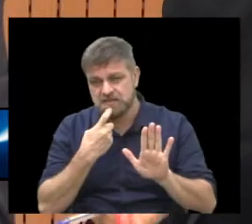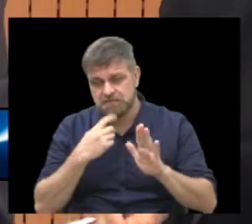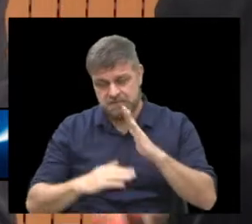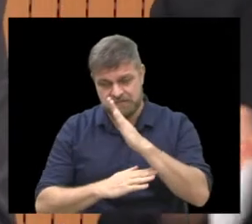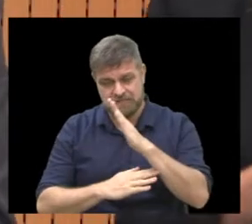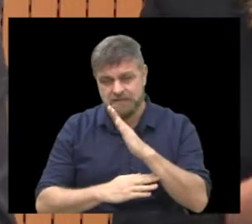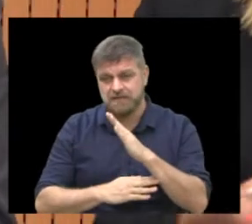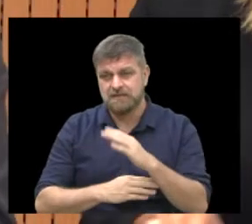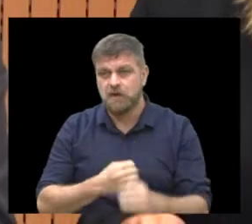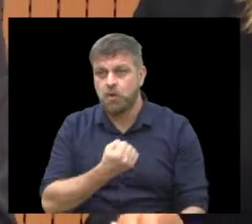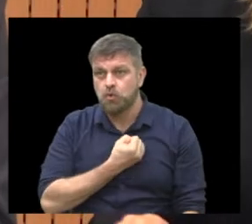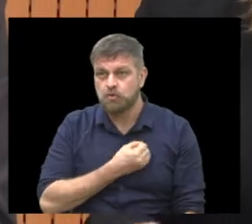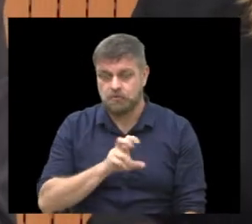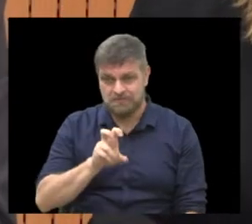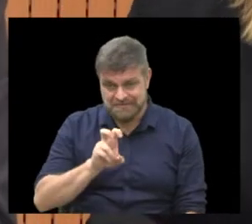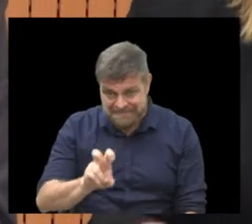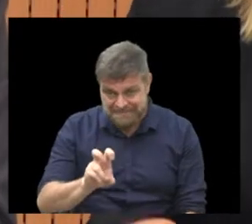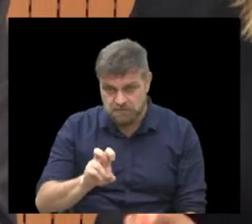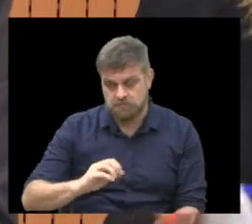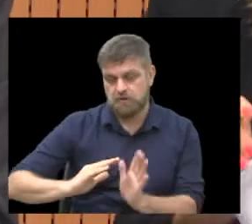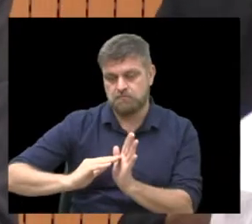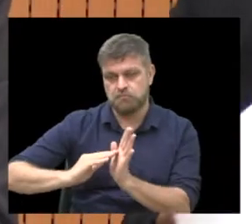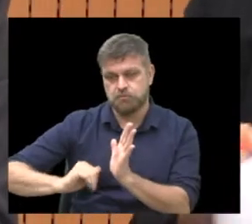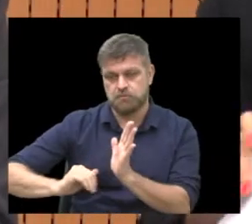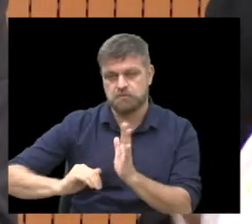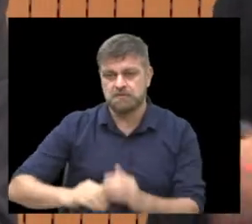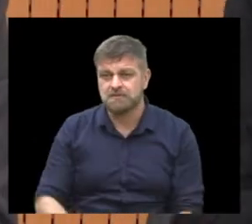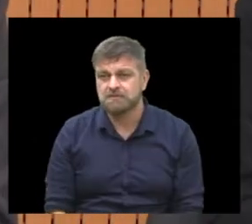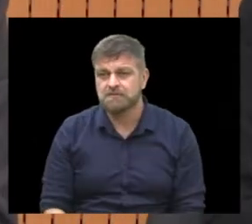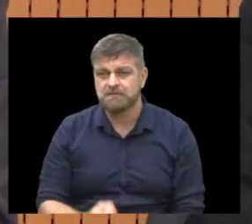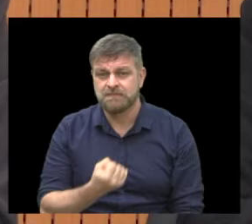Item 6. Primeira discussão e votação